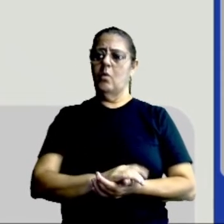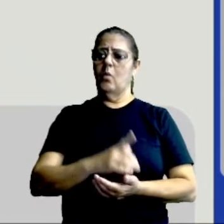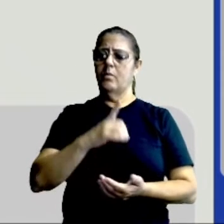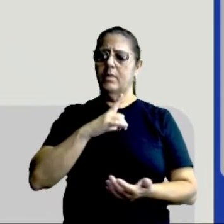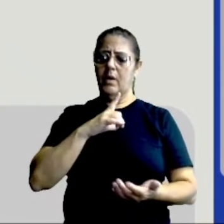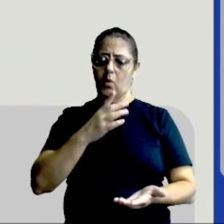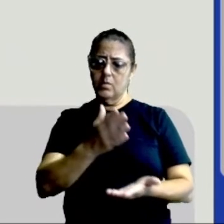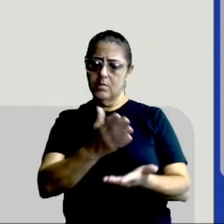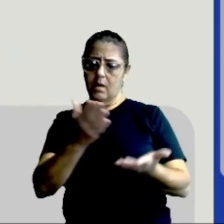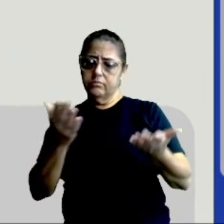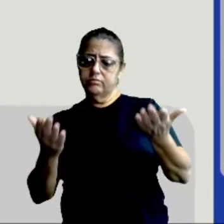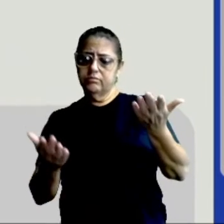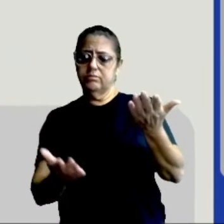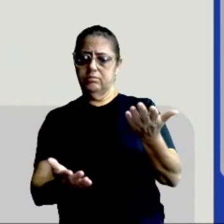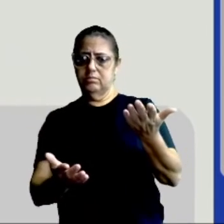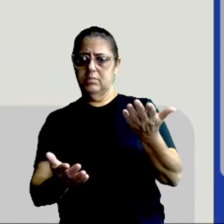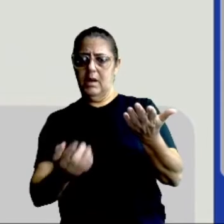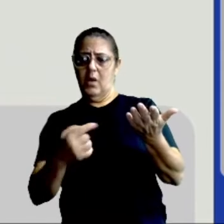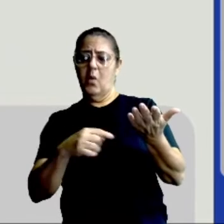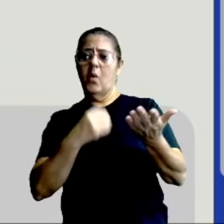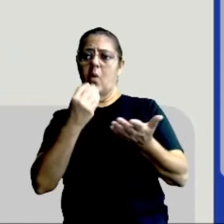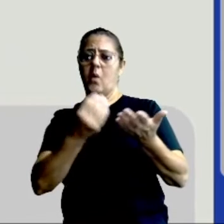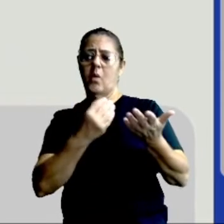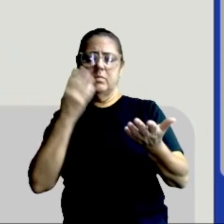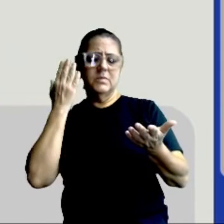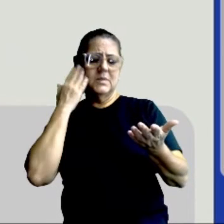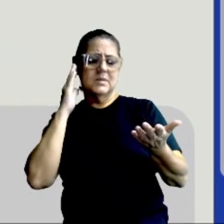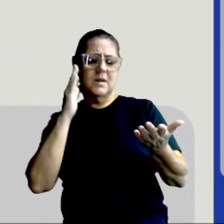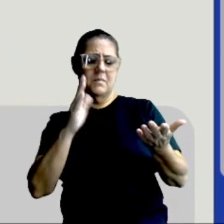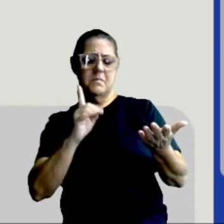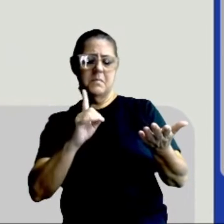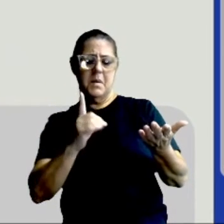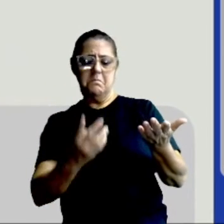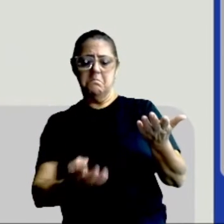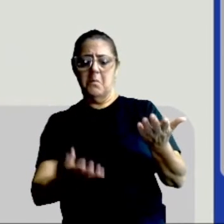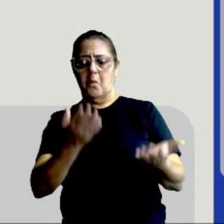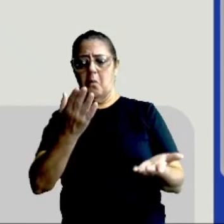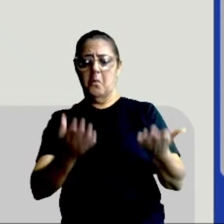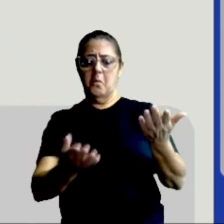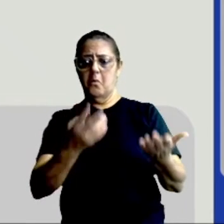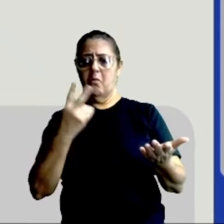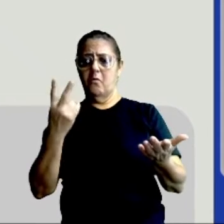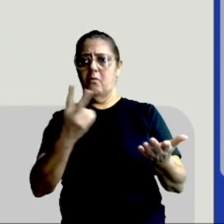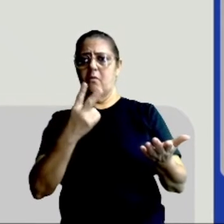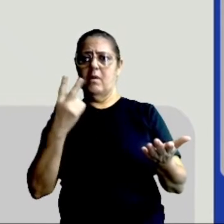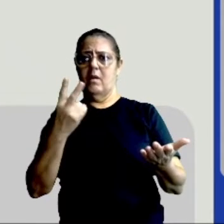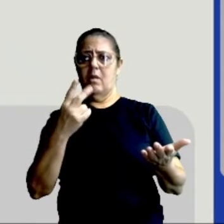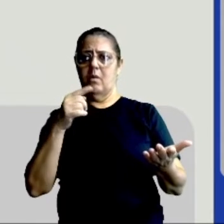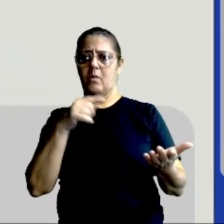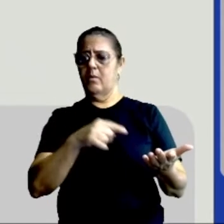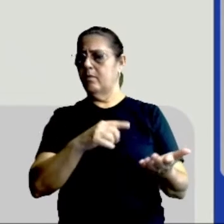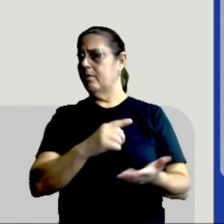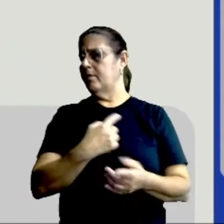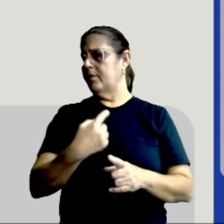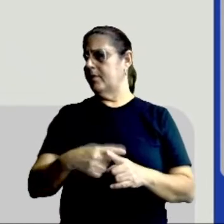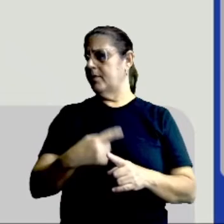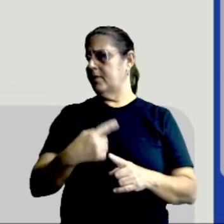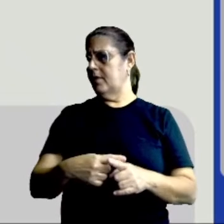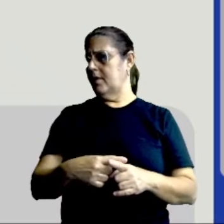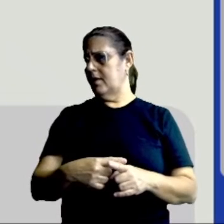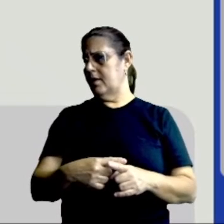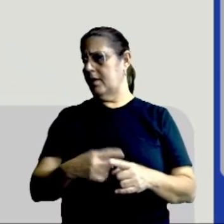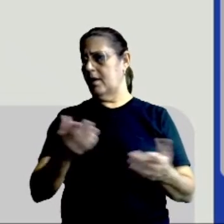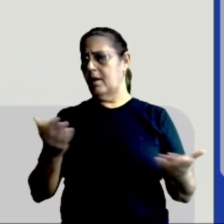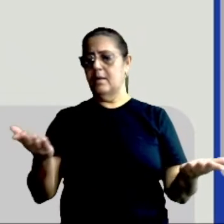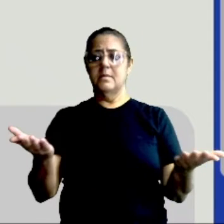não consegue descobrir os valores desconhecidos. Mas para esta questão, essa não é a resposta correta. Por quê?